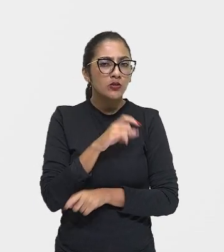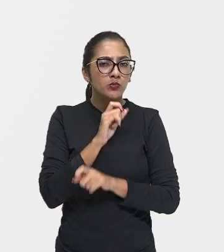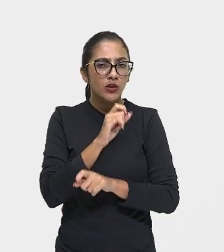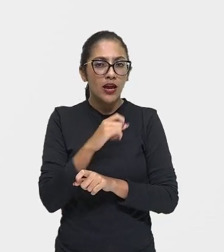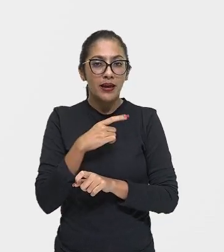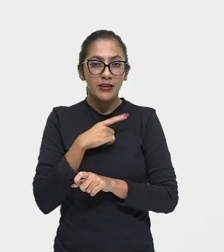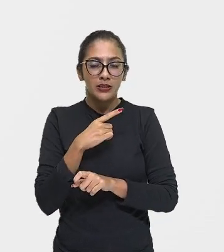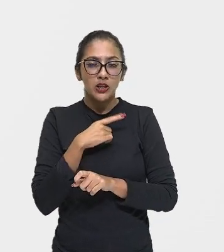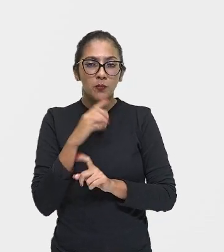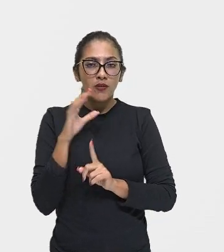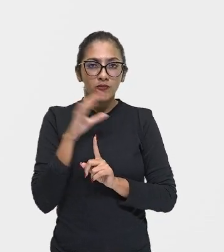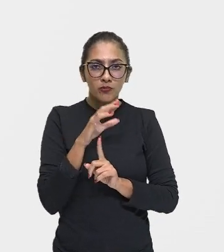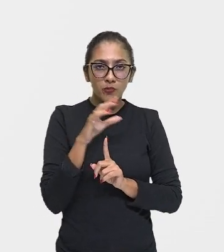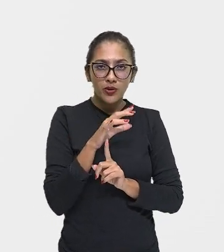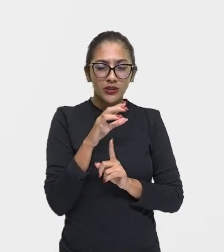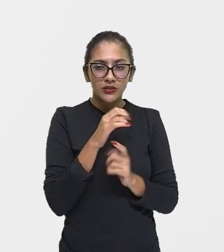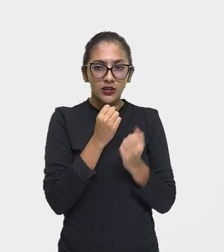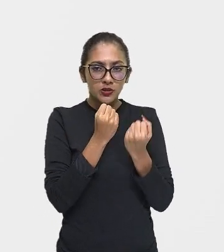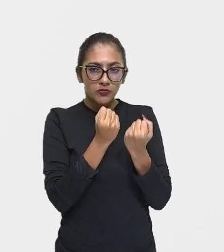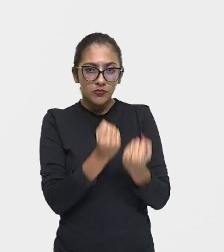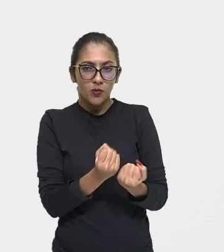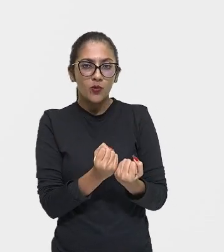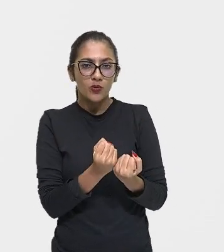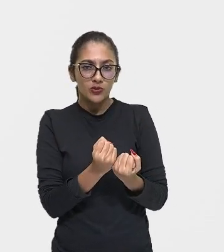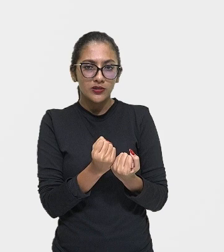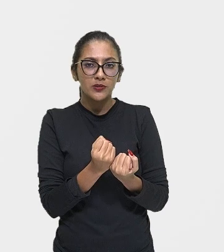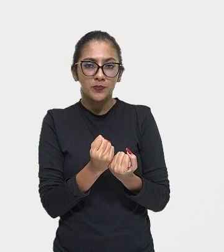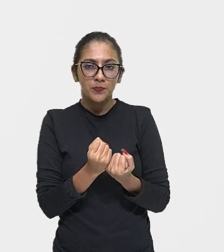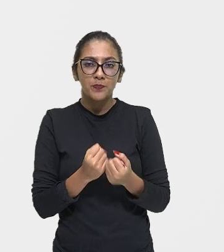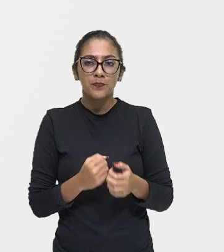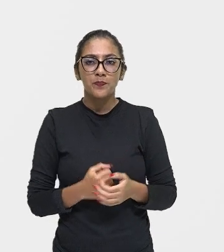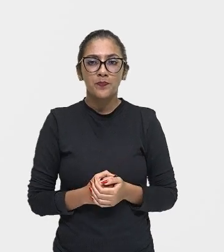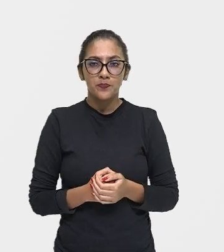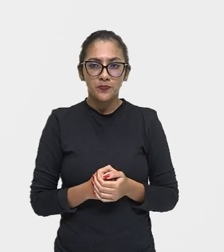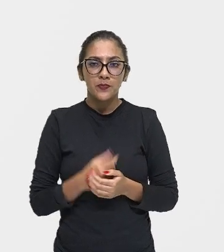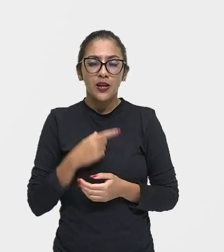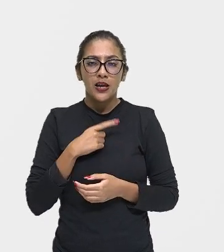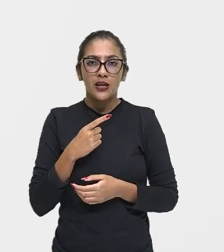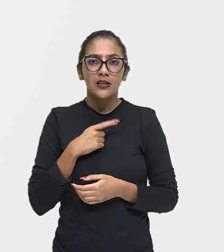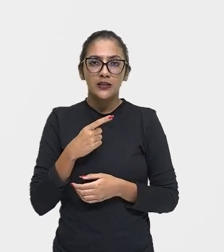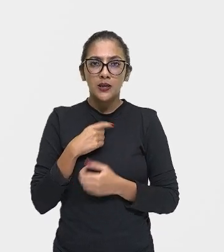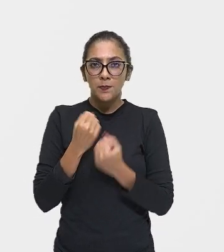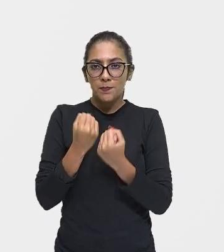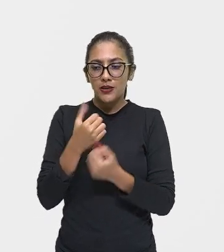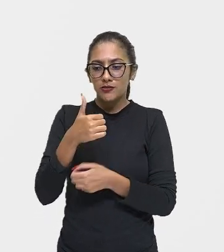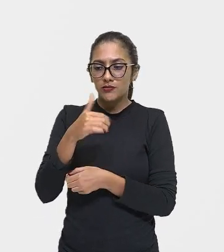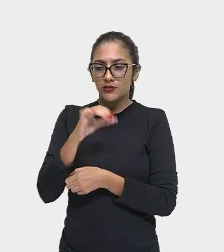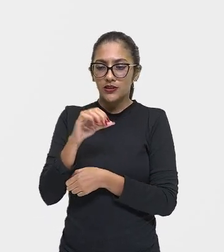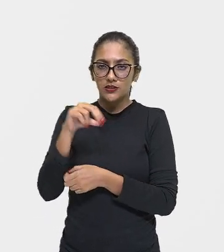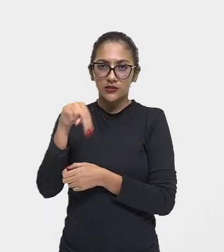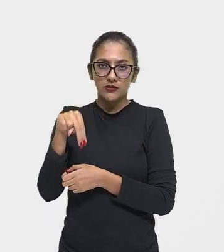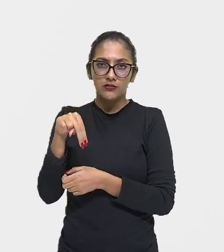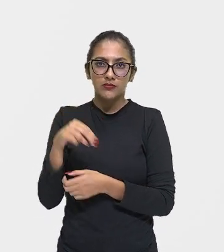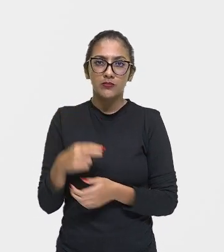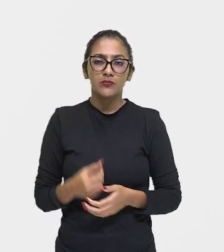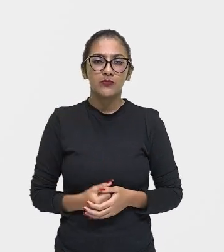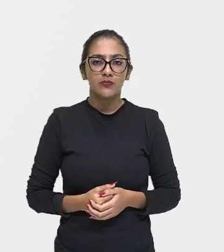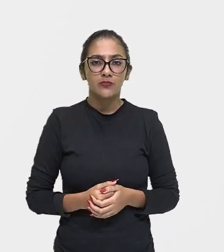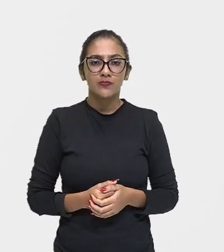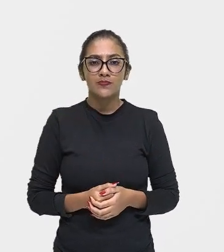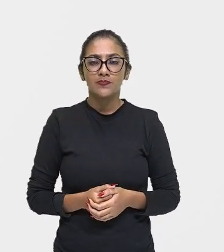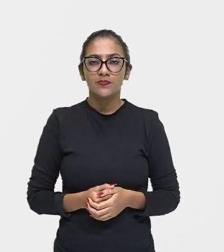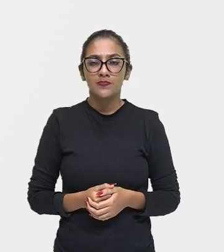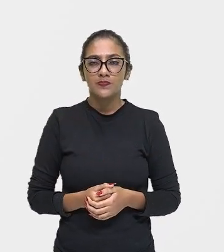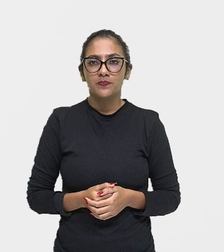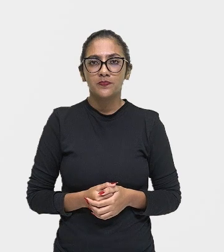força resultante horizontal de intensidade 10 newtons. Muito bem. Aí você